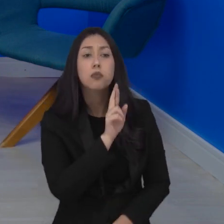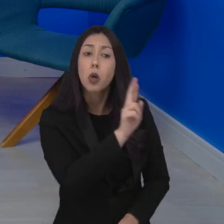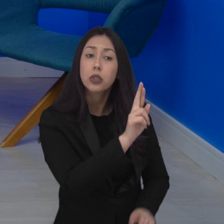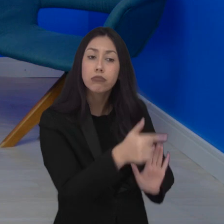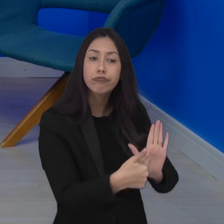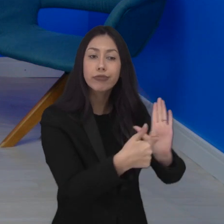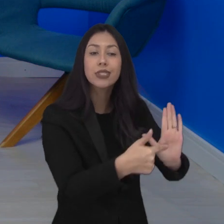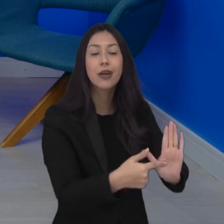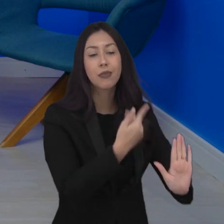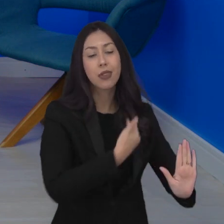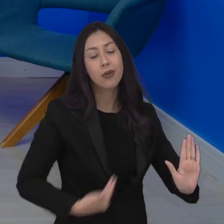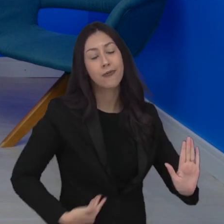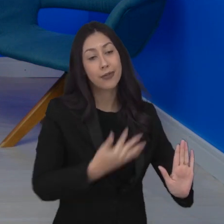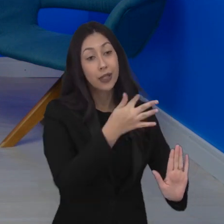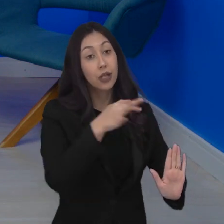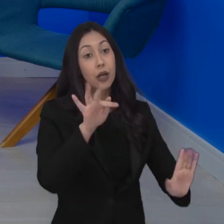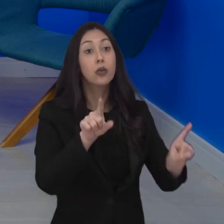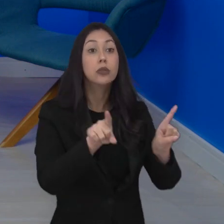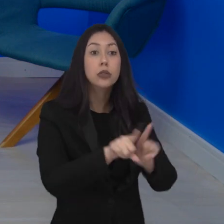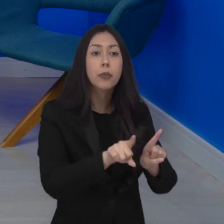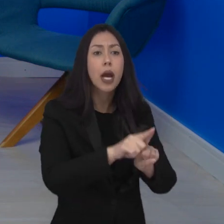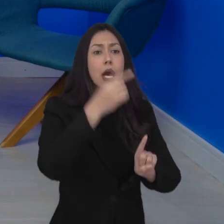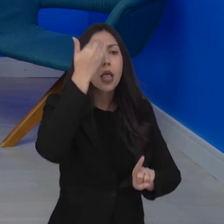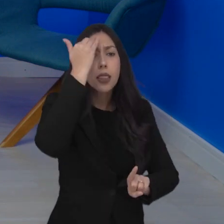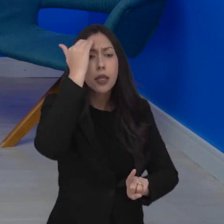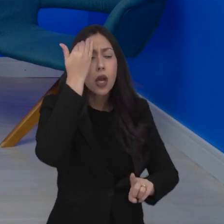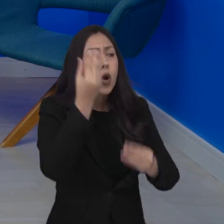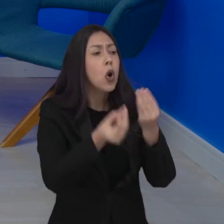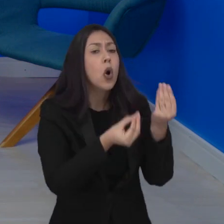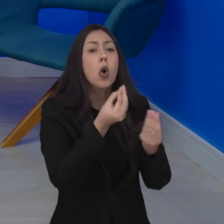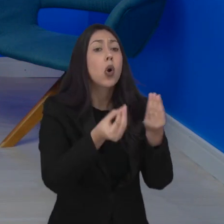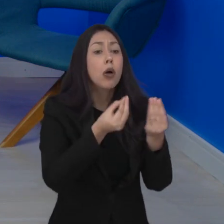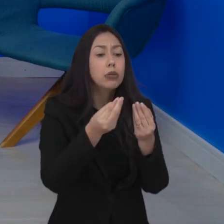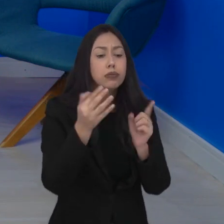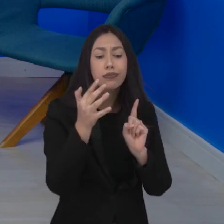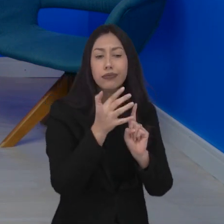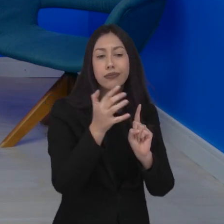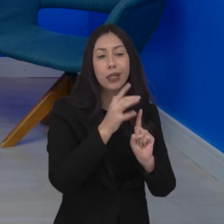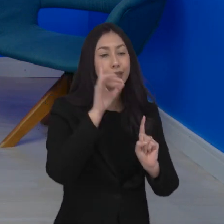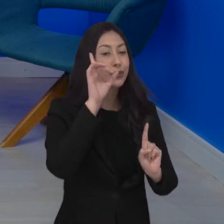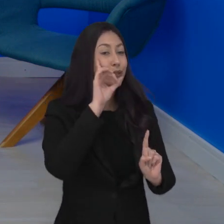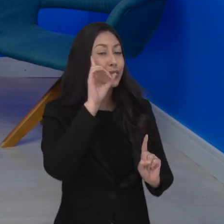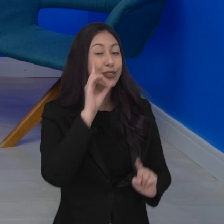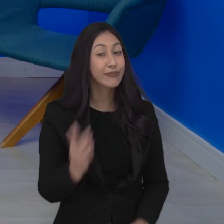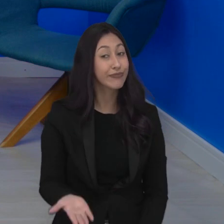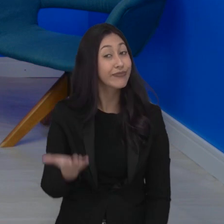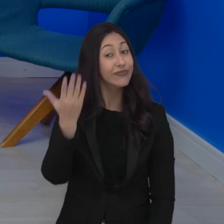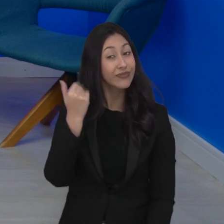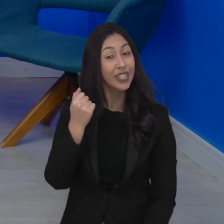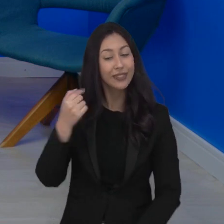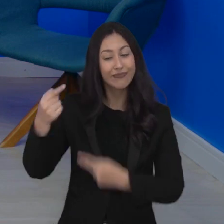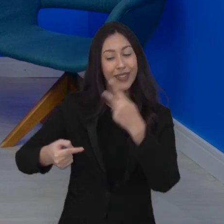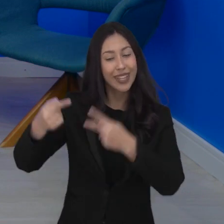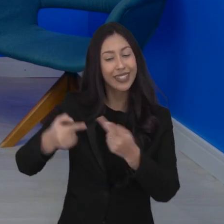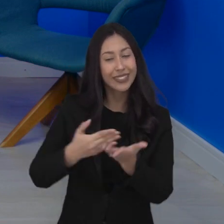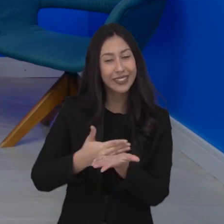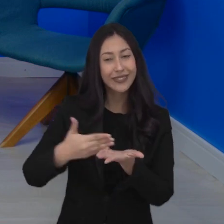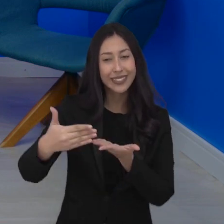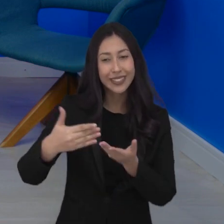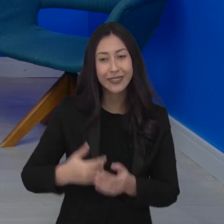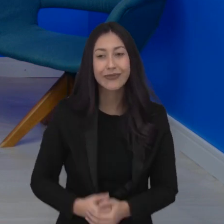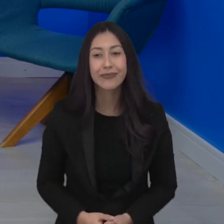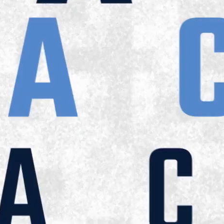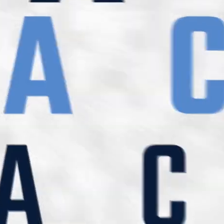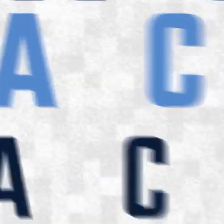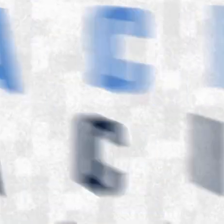resultados divulgados pelo governo federal e saber como tudo isso afeta o nosso dia a dia. Vem com a gente, Sobre Política está